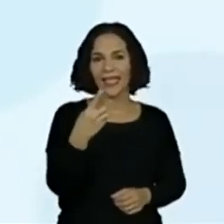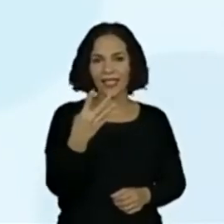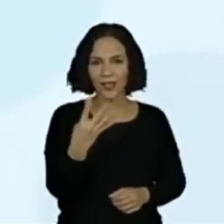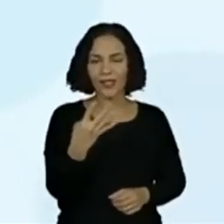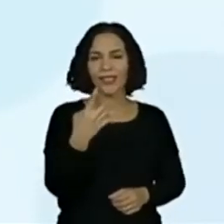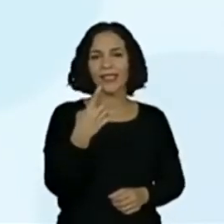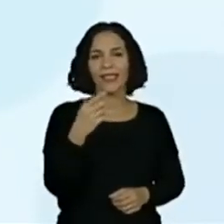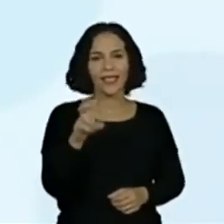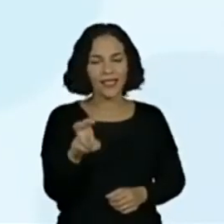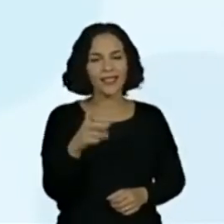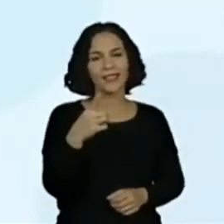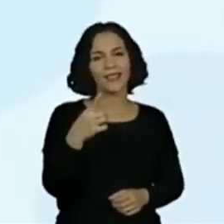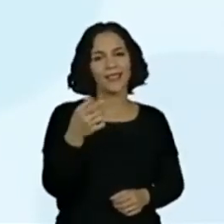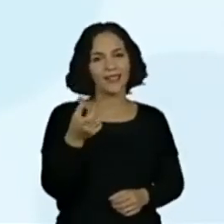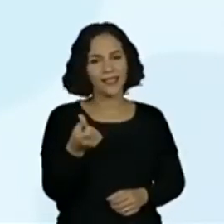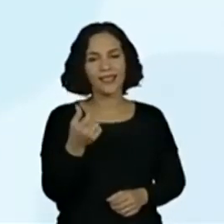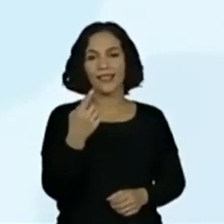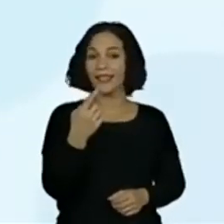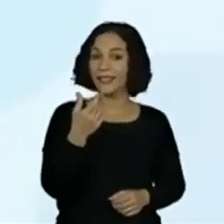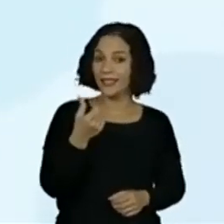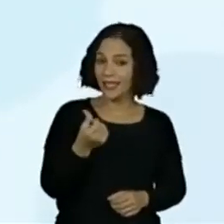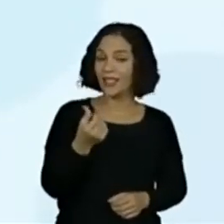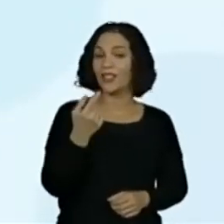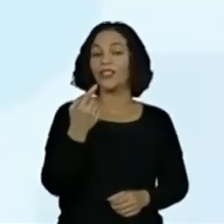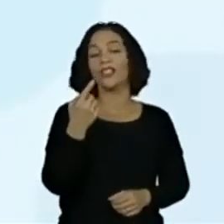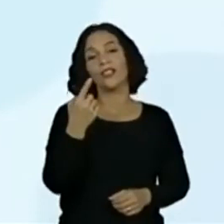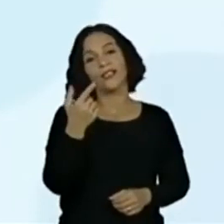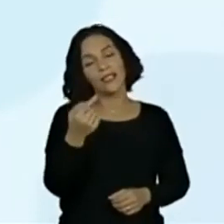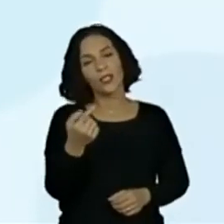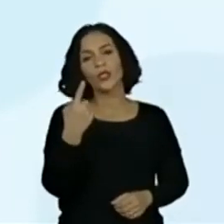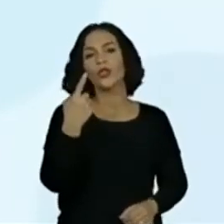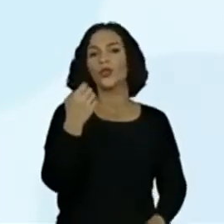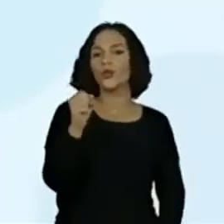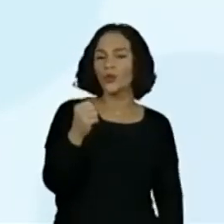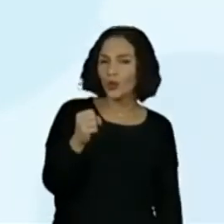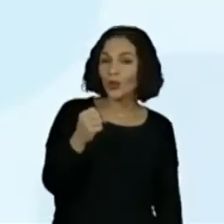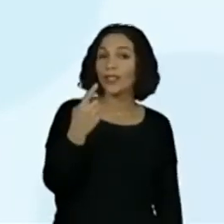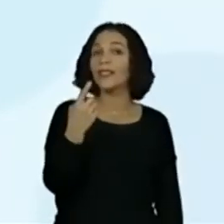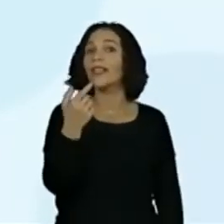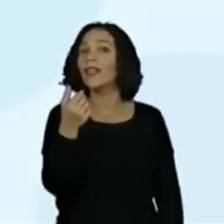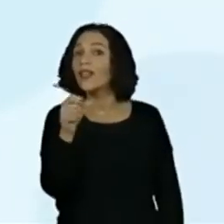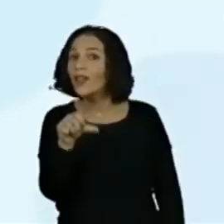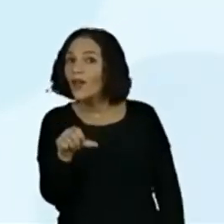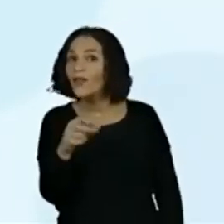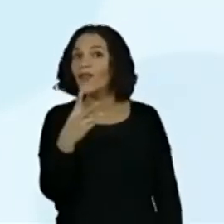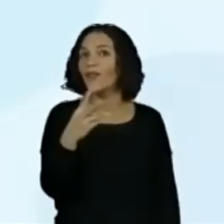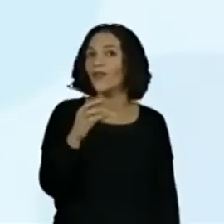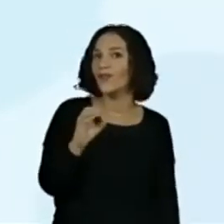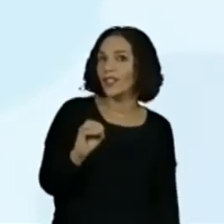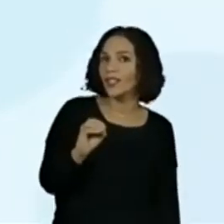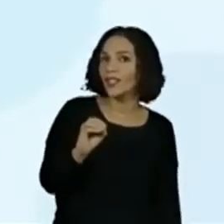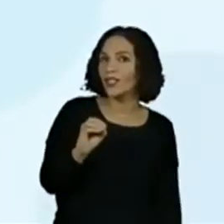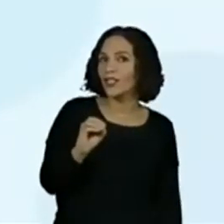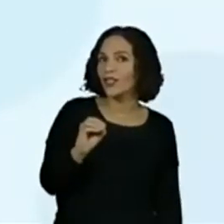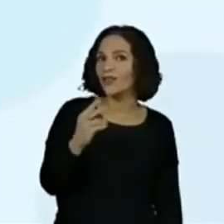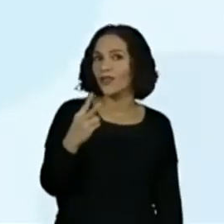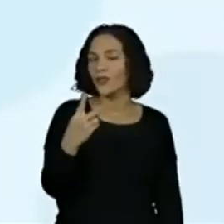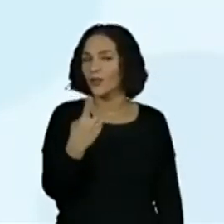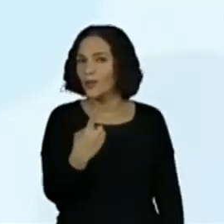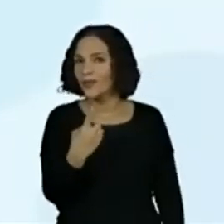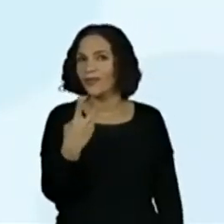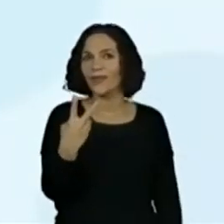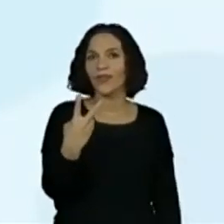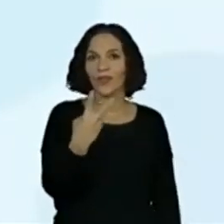13, 14, 15, 16, 17, 18, 19, 20,